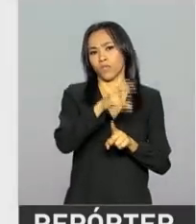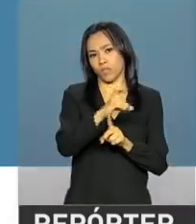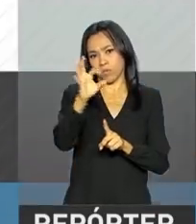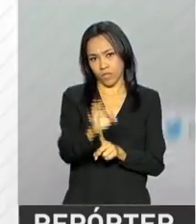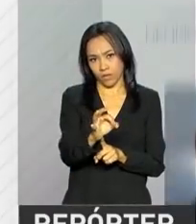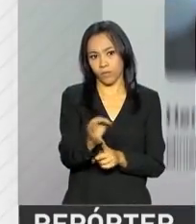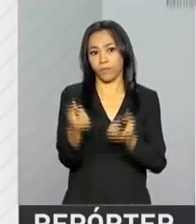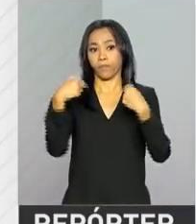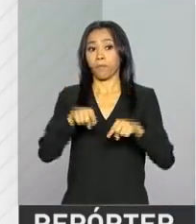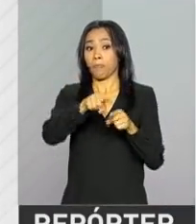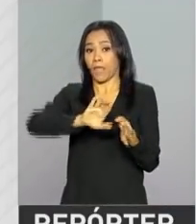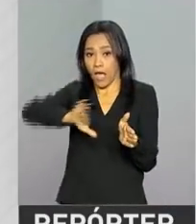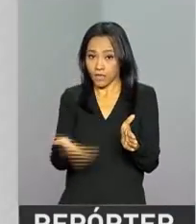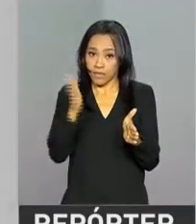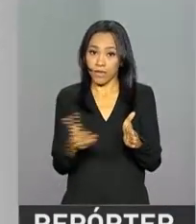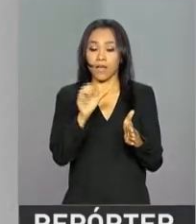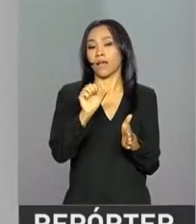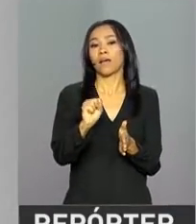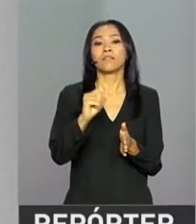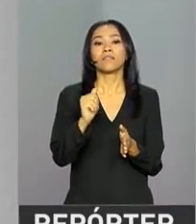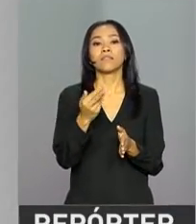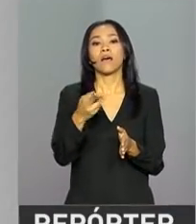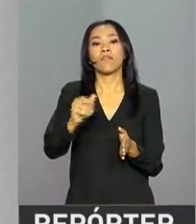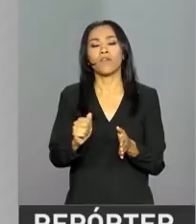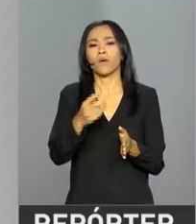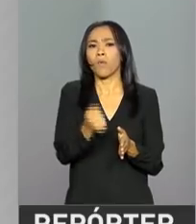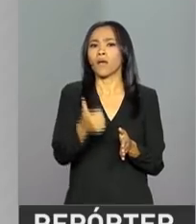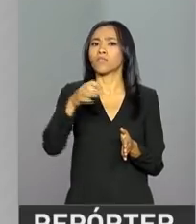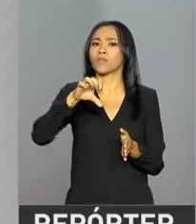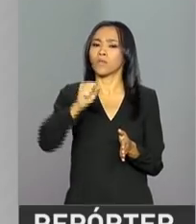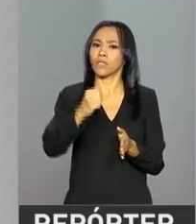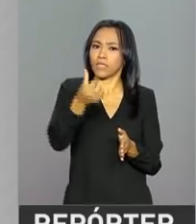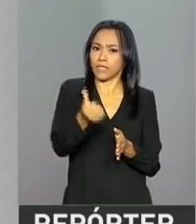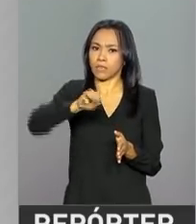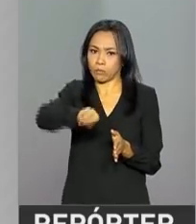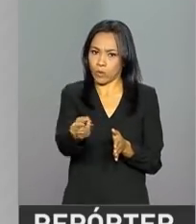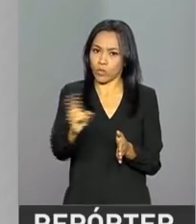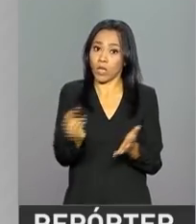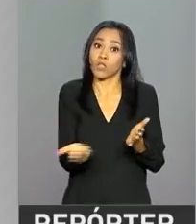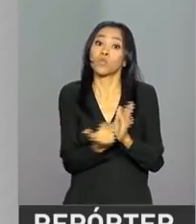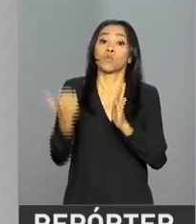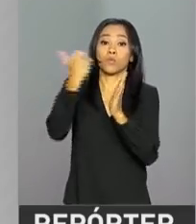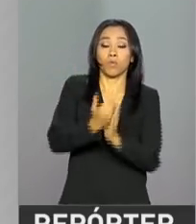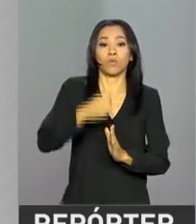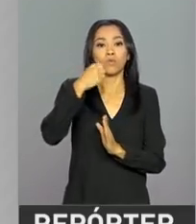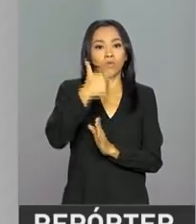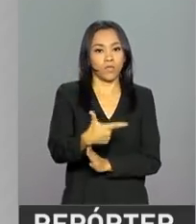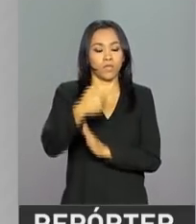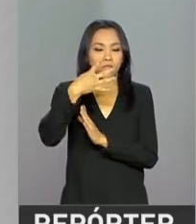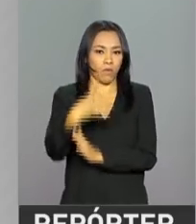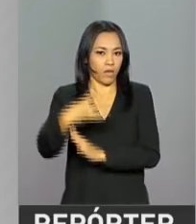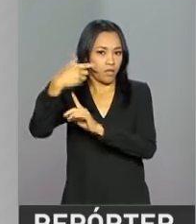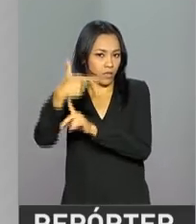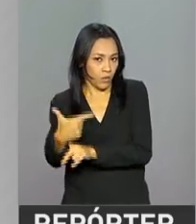ea safra que no ano passado foi de quase 186 milhões de toneladas subiu para 242 mil hoje